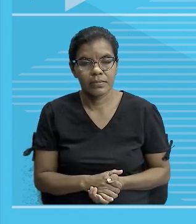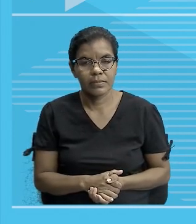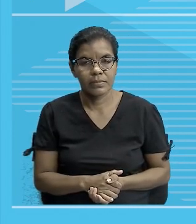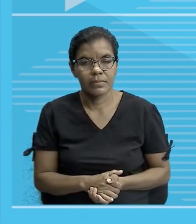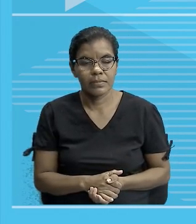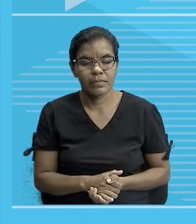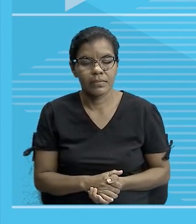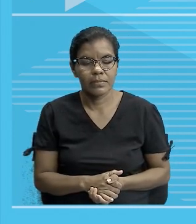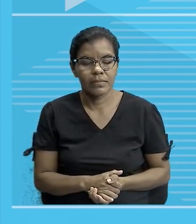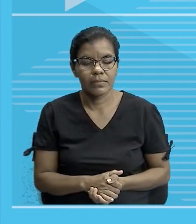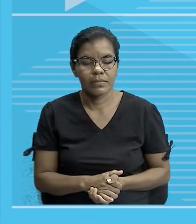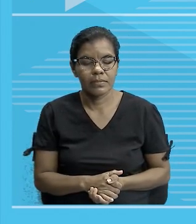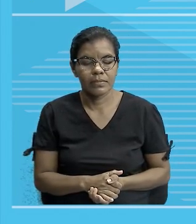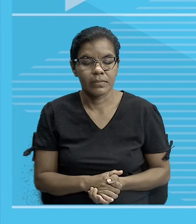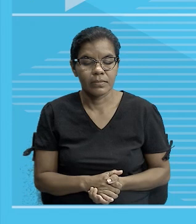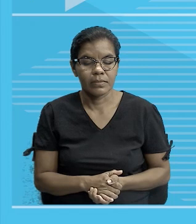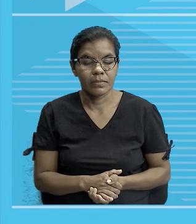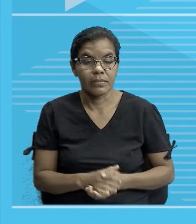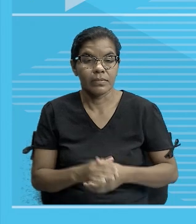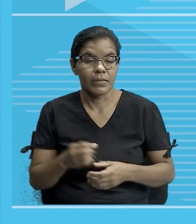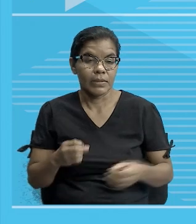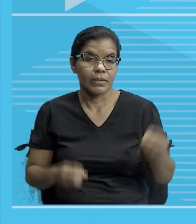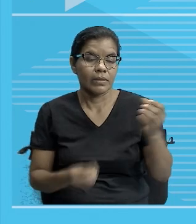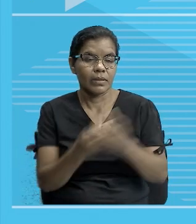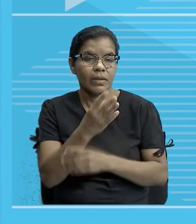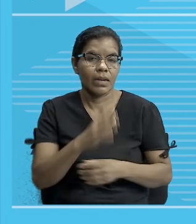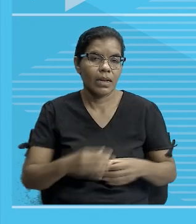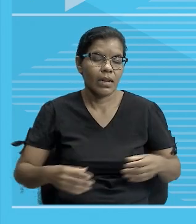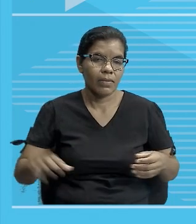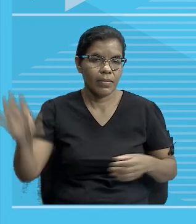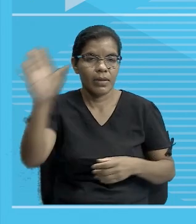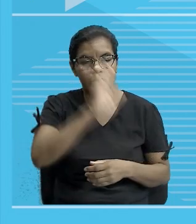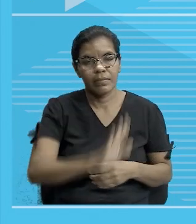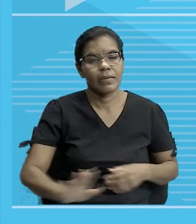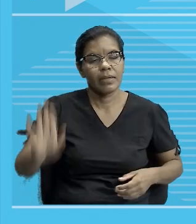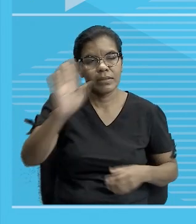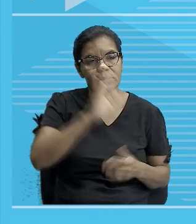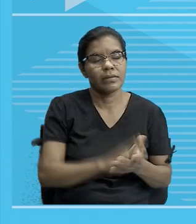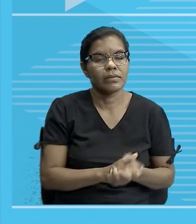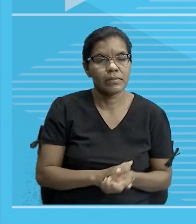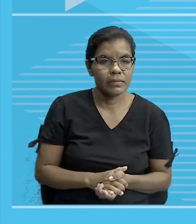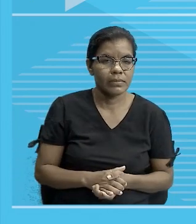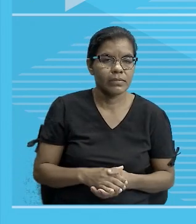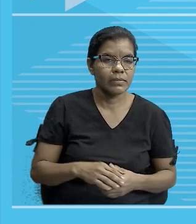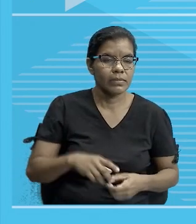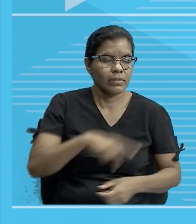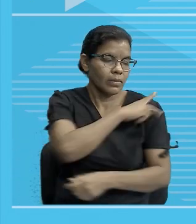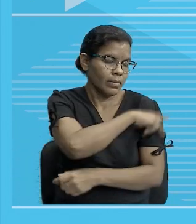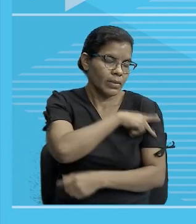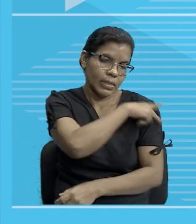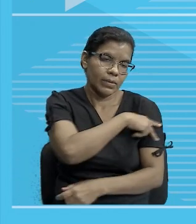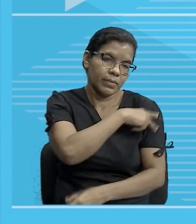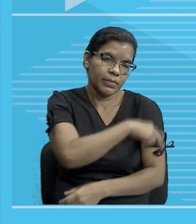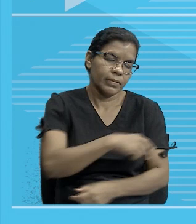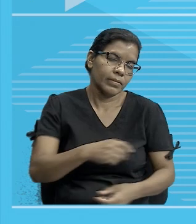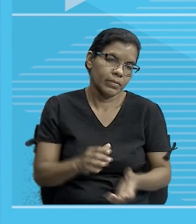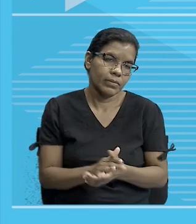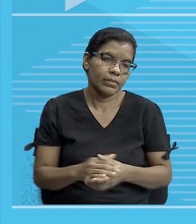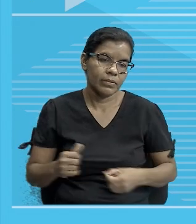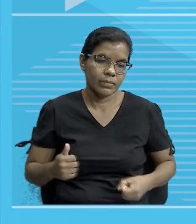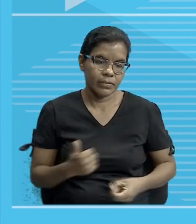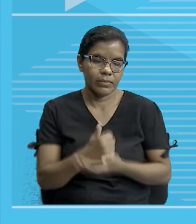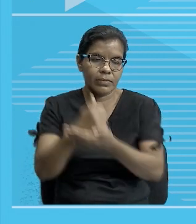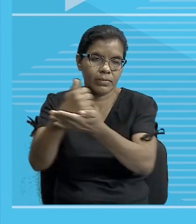E com origem popular, claro, vai criar uma imagem no piauiês de